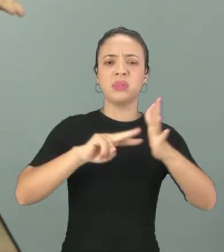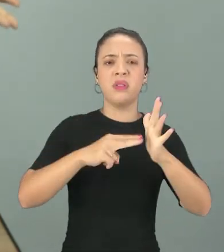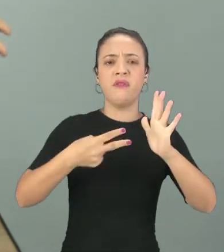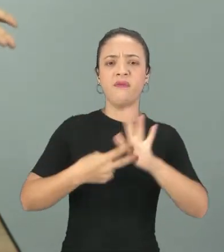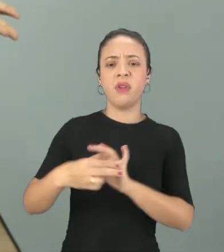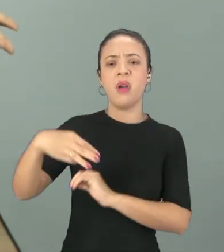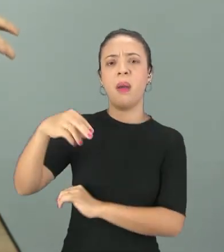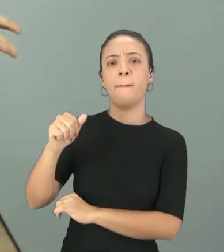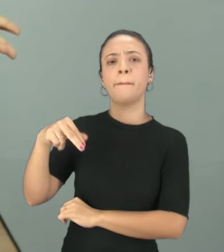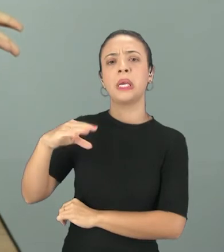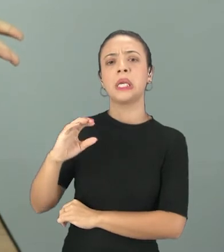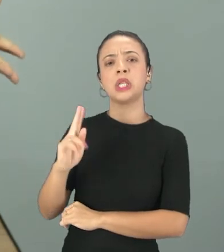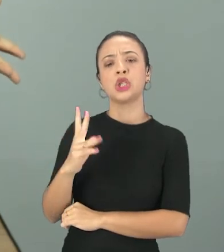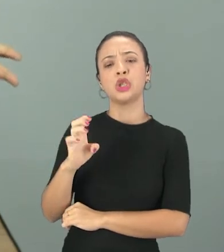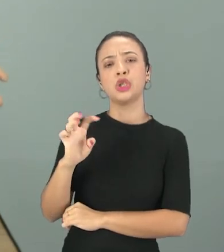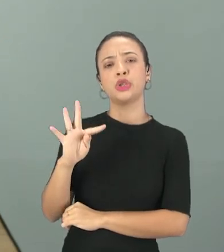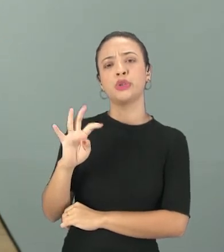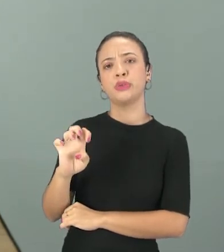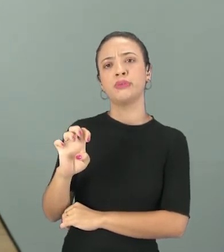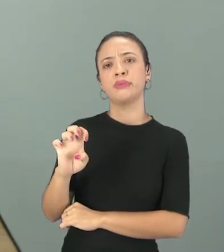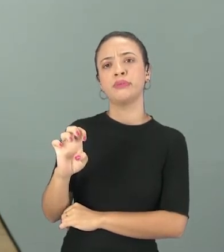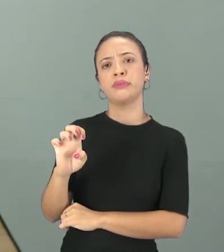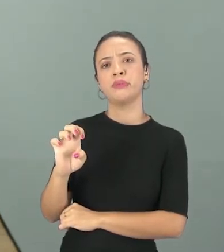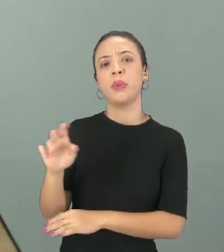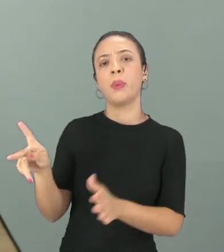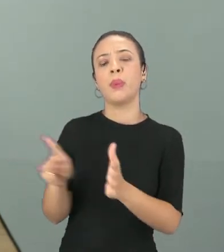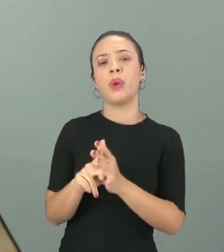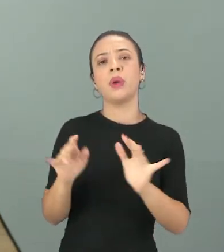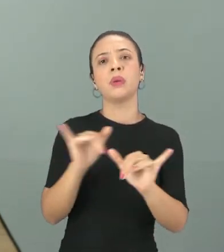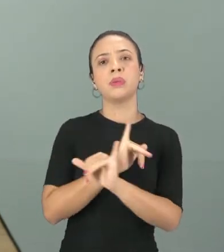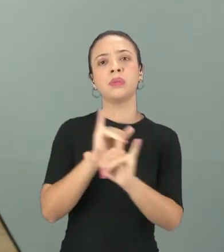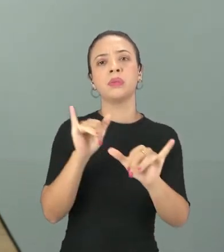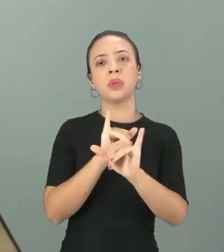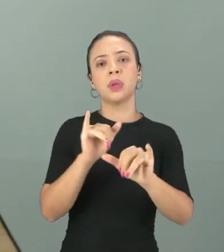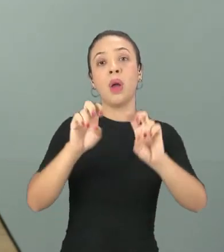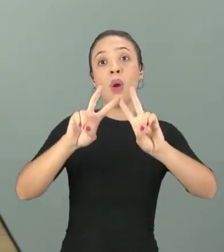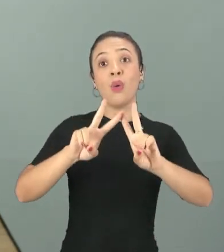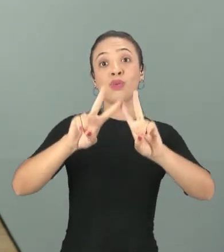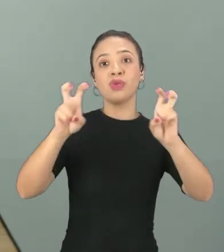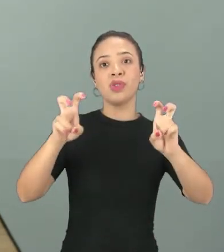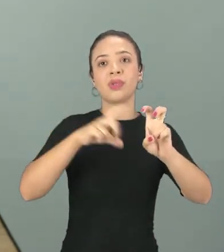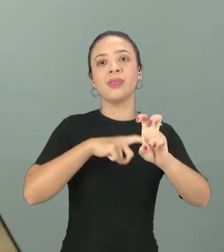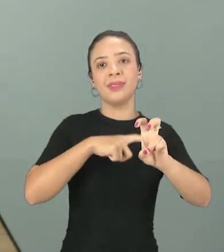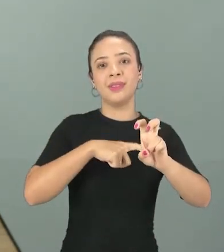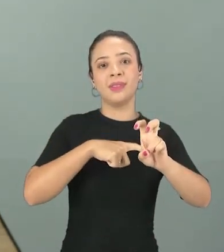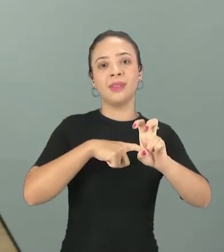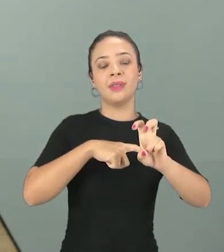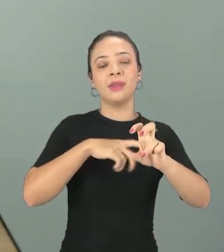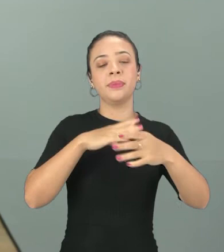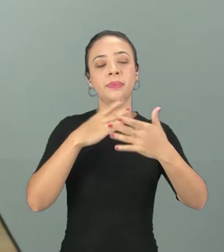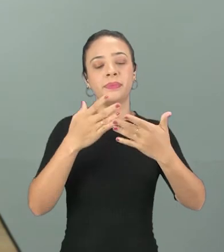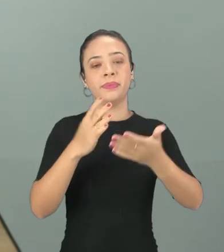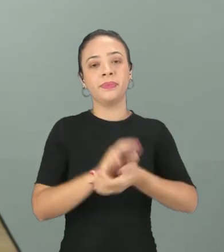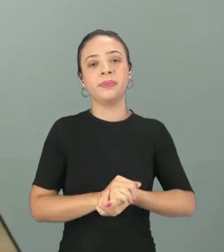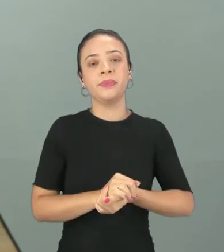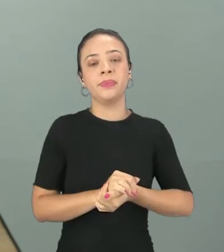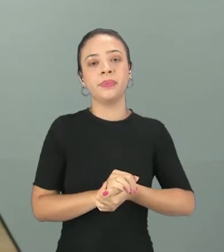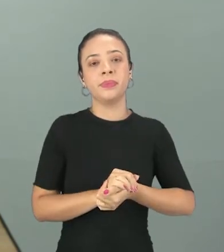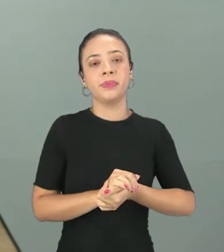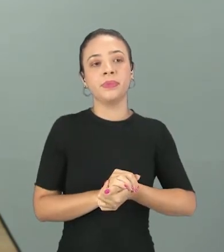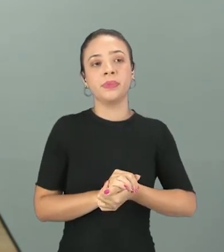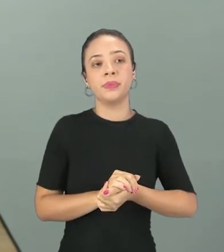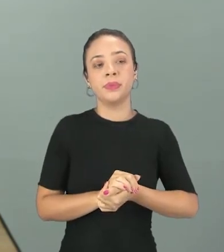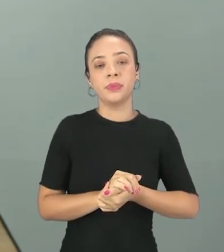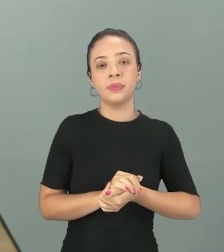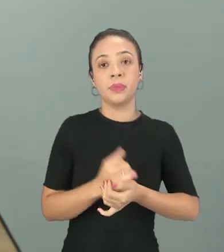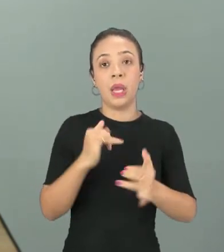mas o que é manchete? A manchete da notícia é o título da notícia, e as manchetes de